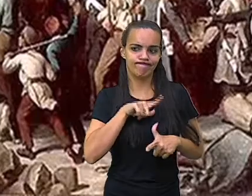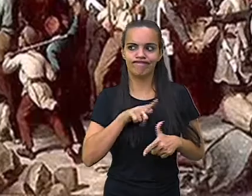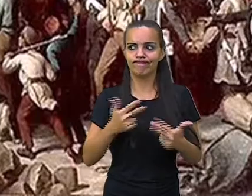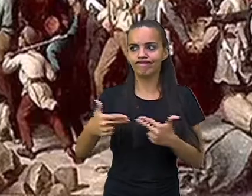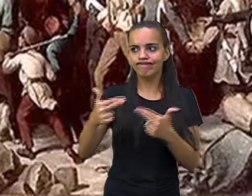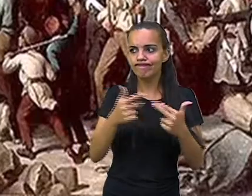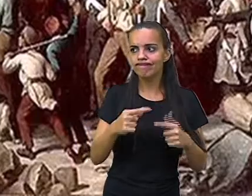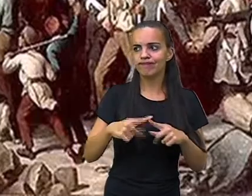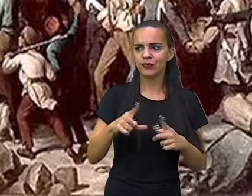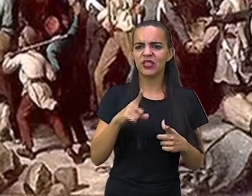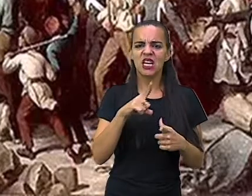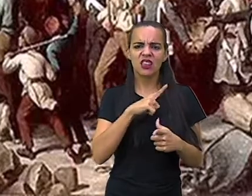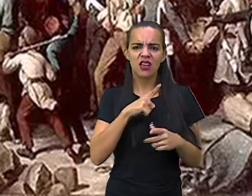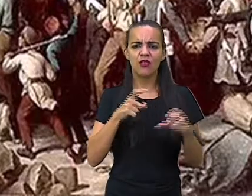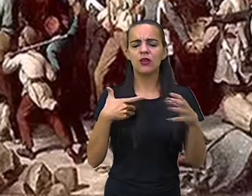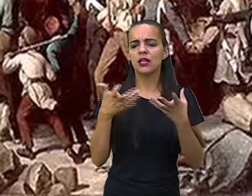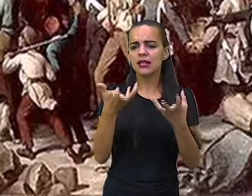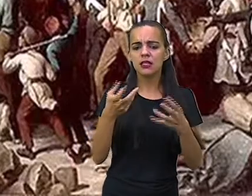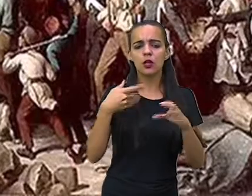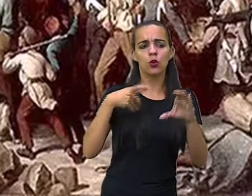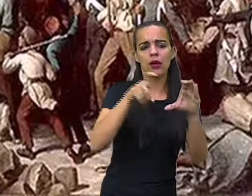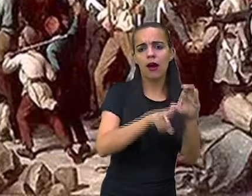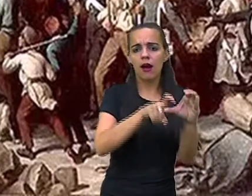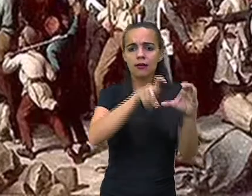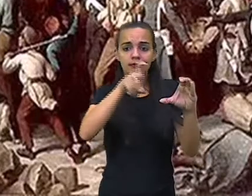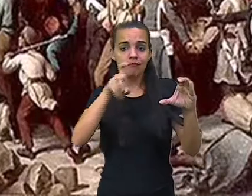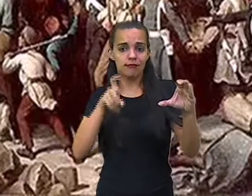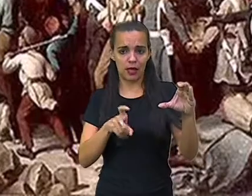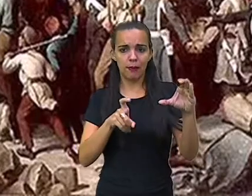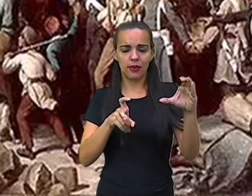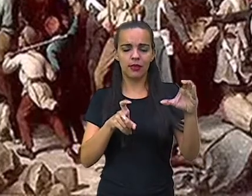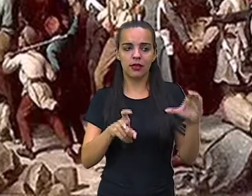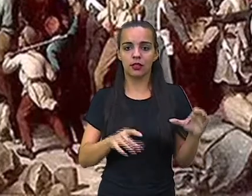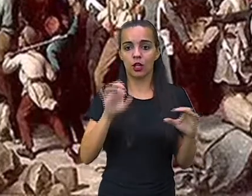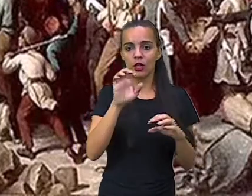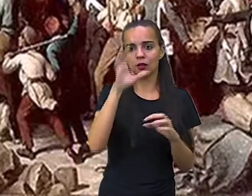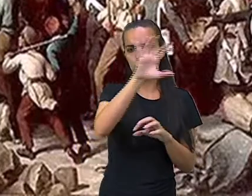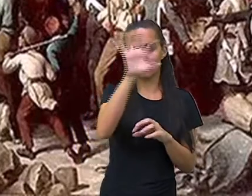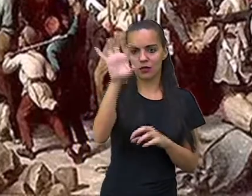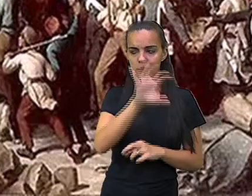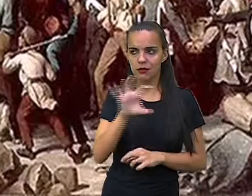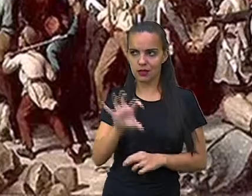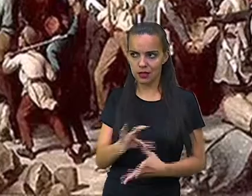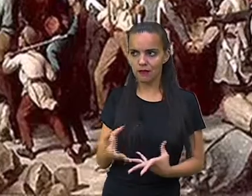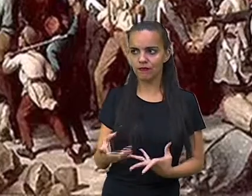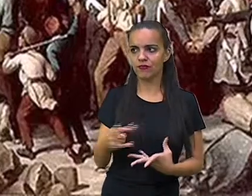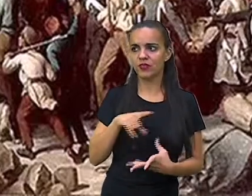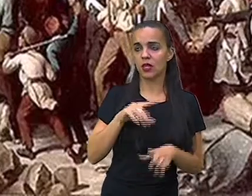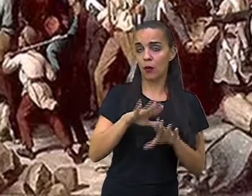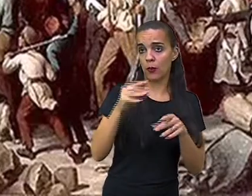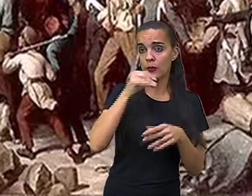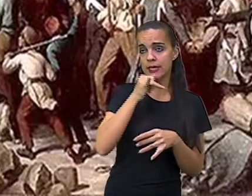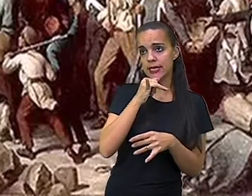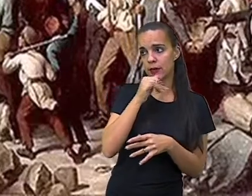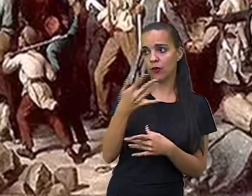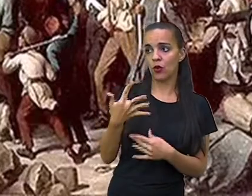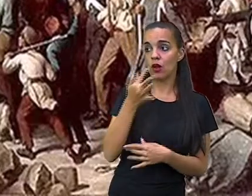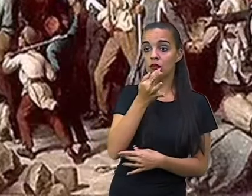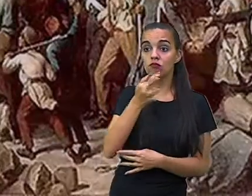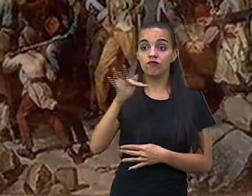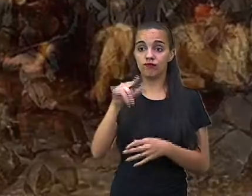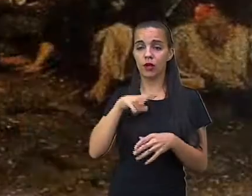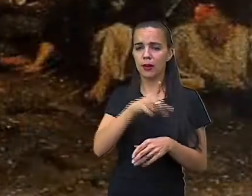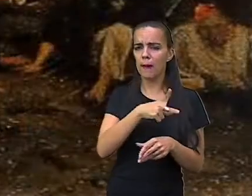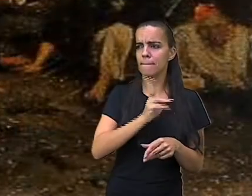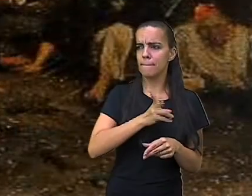defendeu a independência e unificações de outras nações. Ainda no caso francês, naquele mesmo